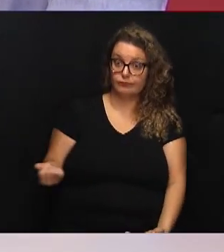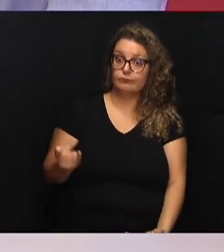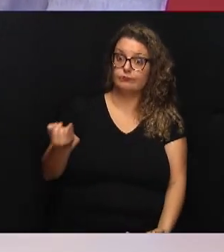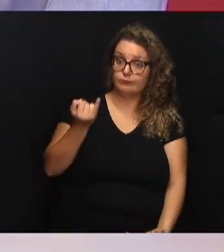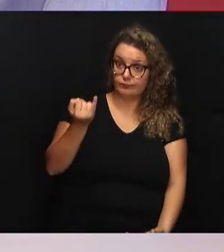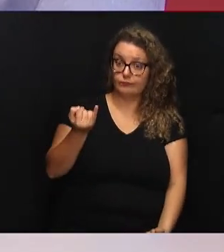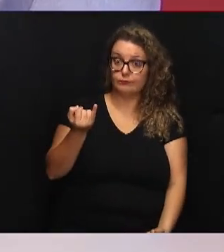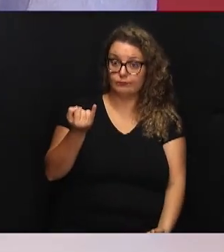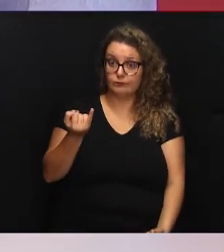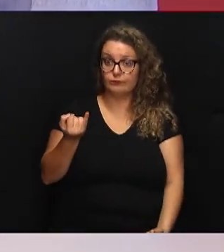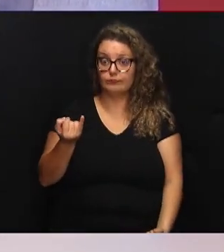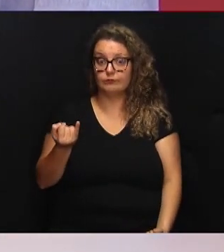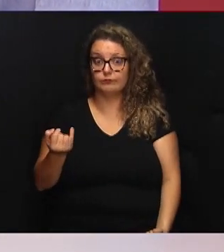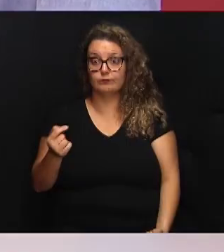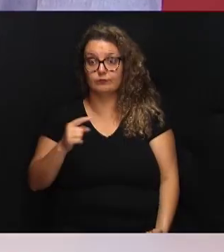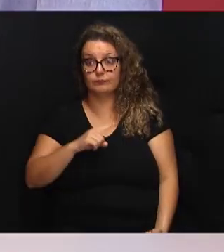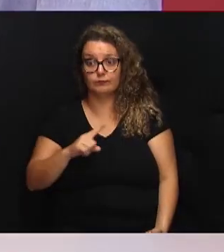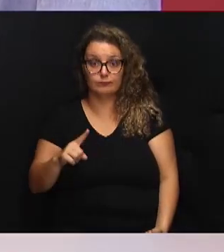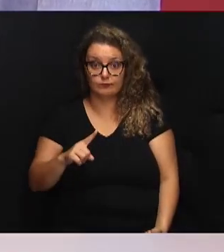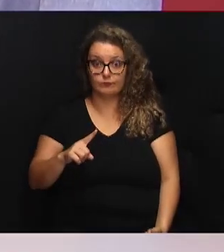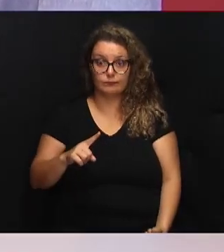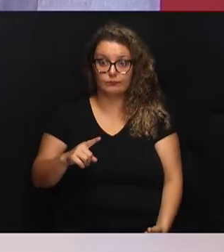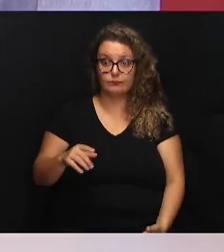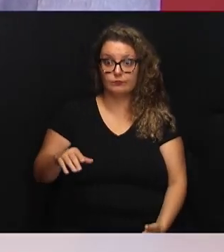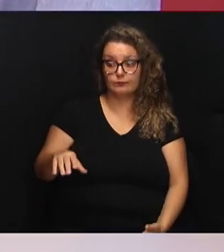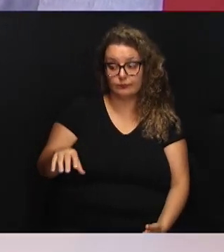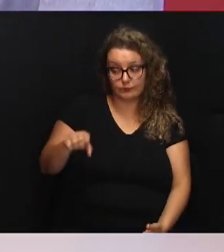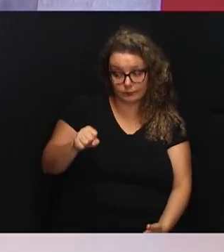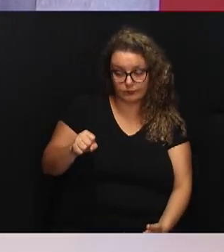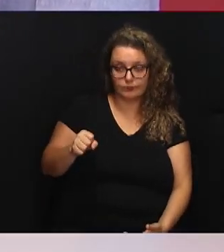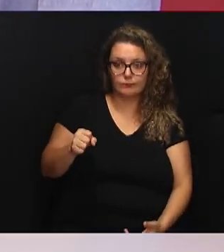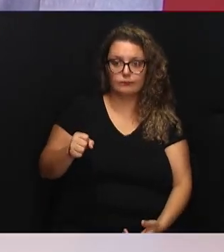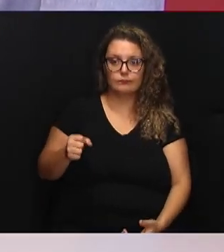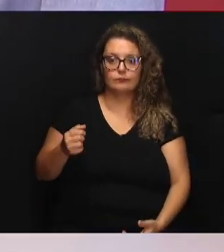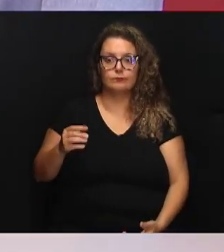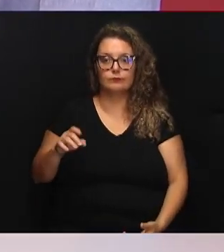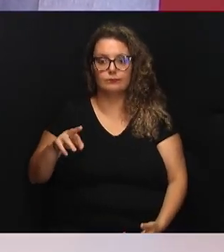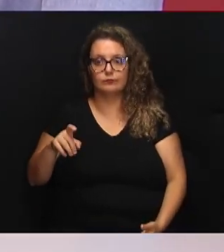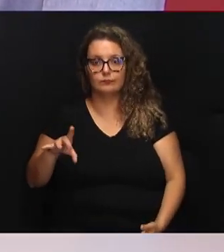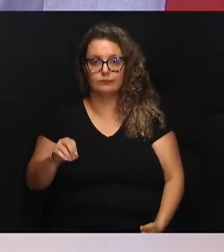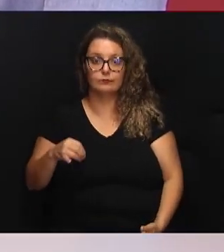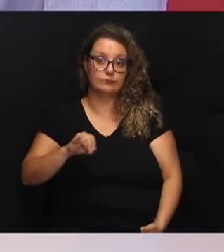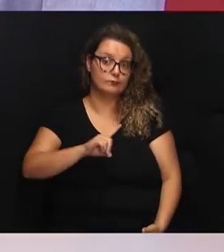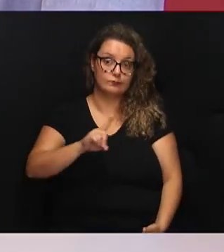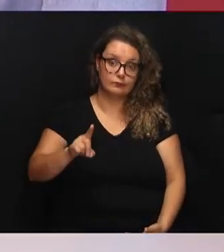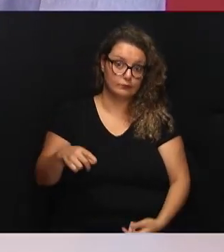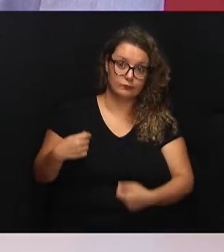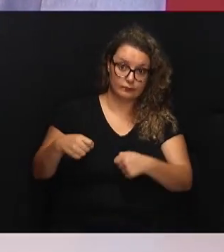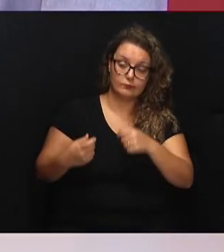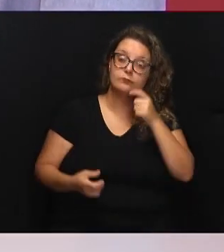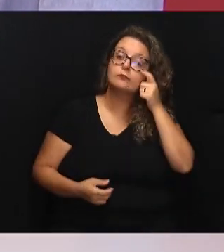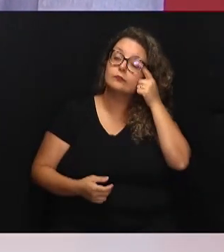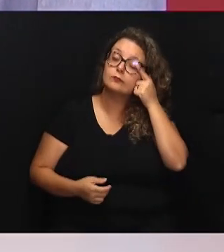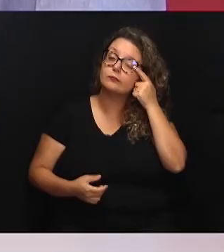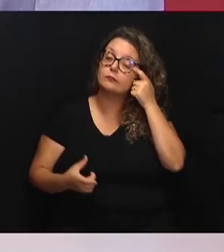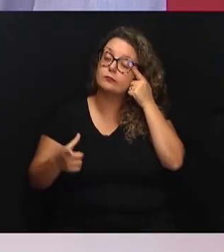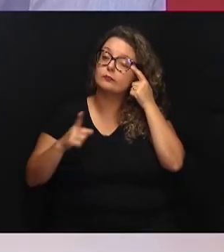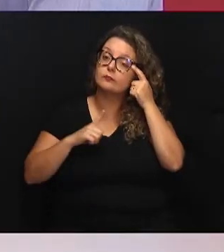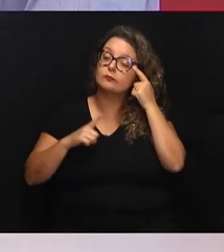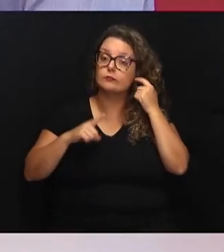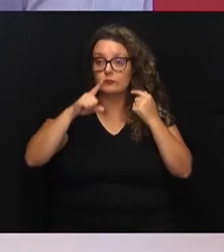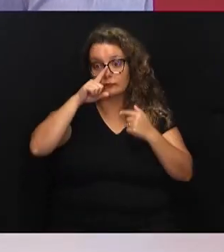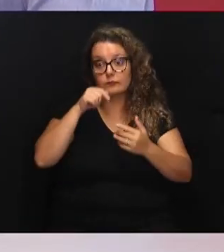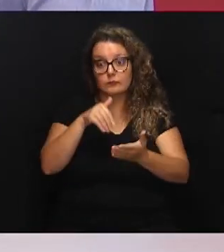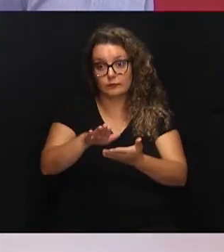que você não tome esse crédito, se você não precisar, claro, e você tiver riscos de ser